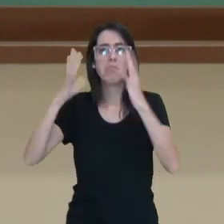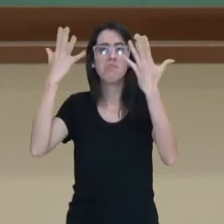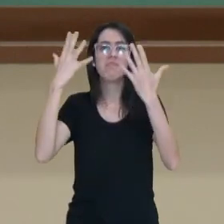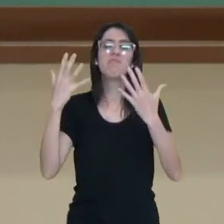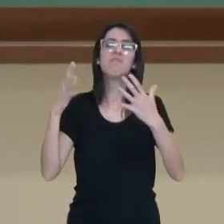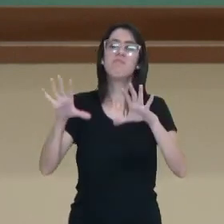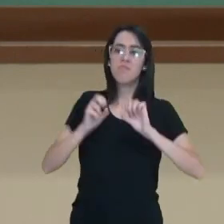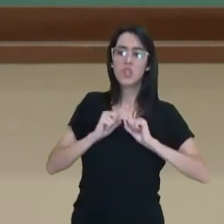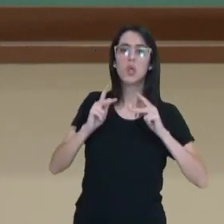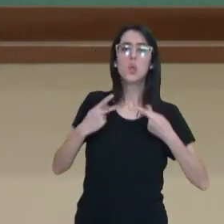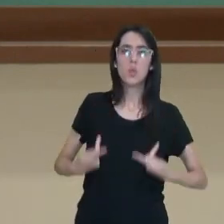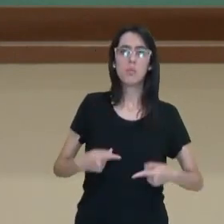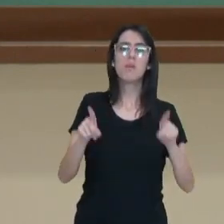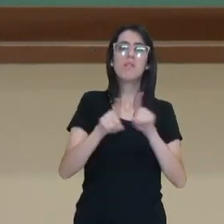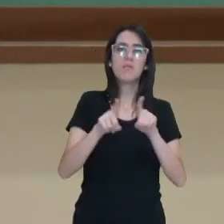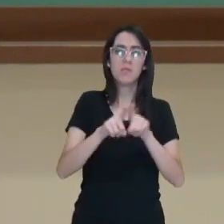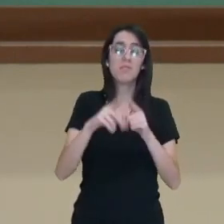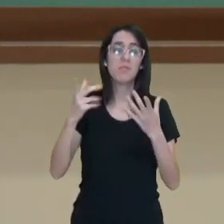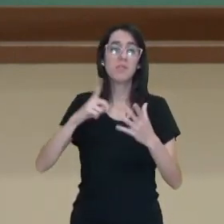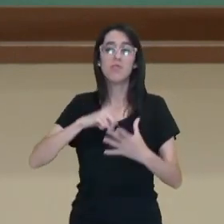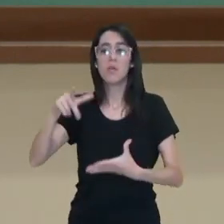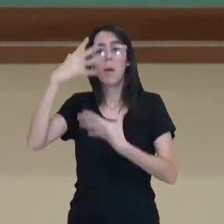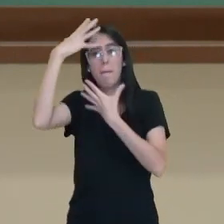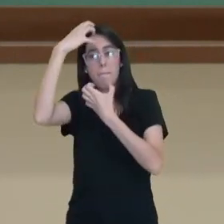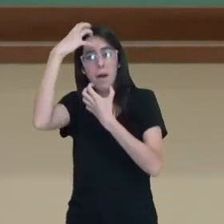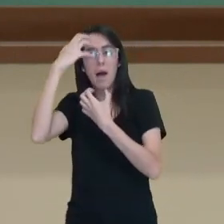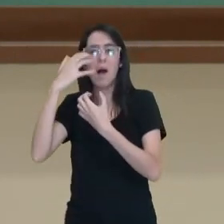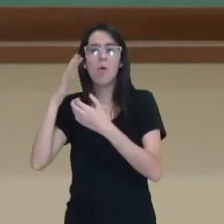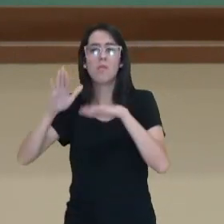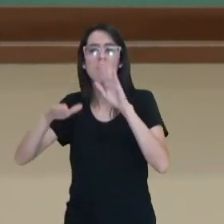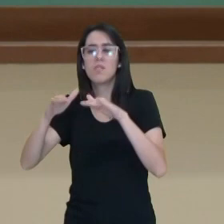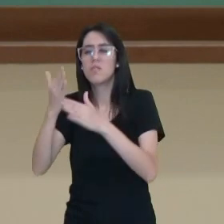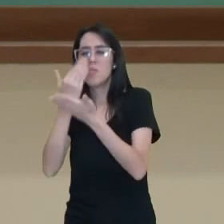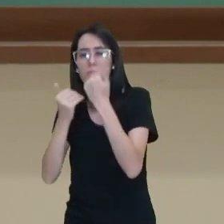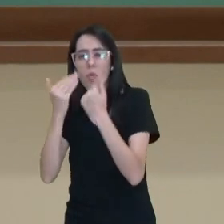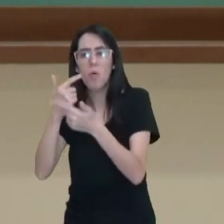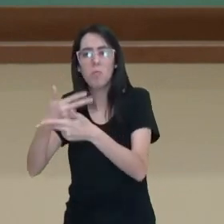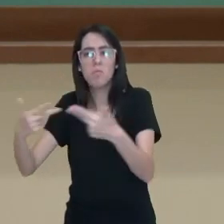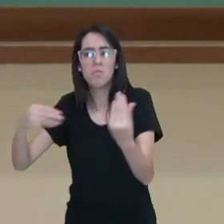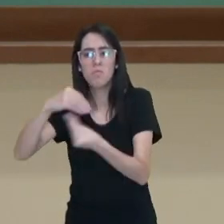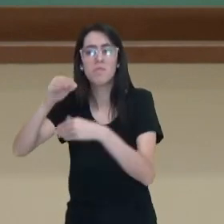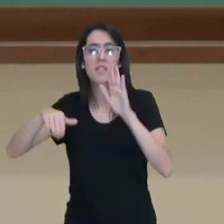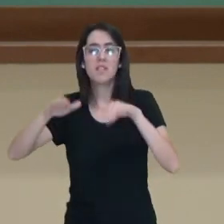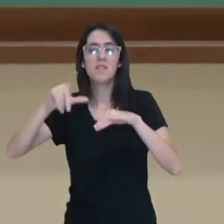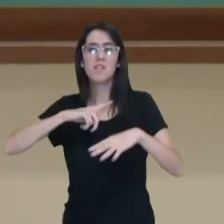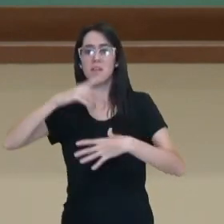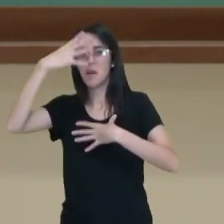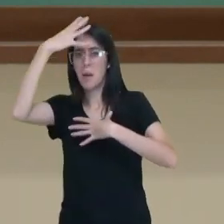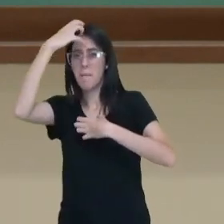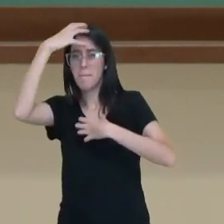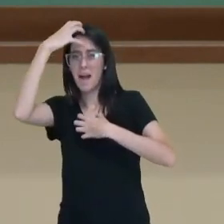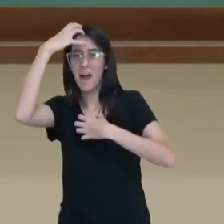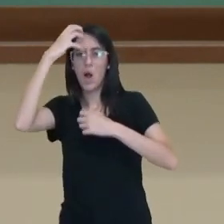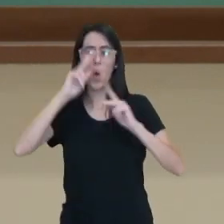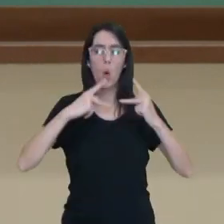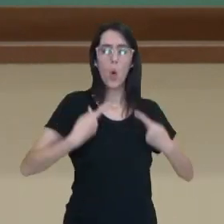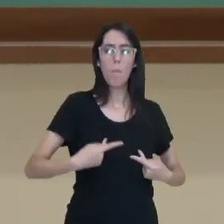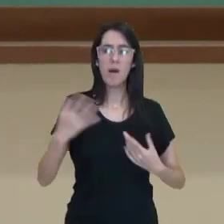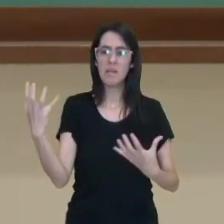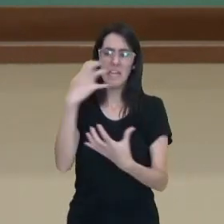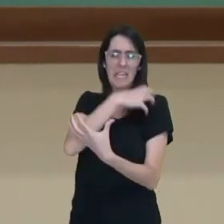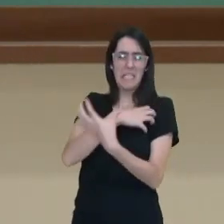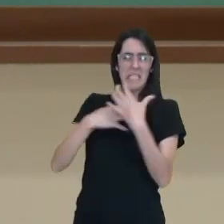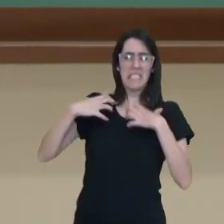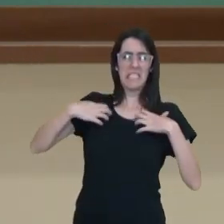Então, as pessoas iam caçar esses macacos para se alimentar. Muitas vezes o macaco entrava em luta corporal, esse macaco arranhava a pele da